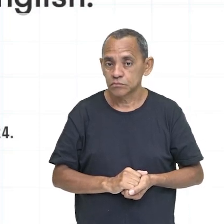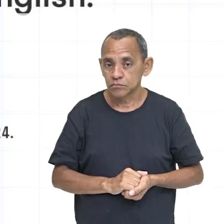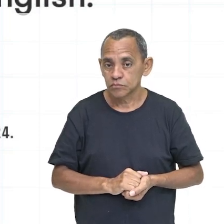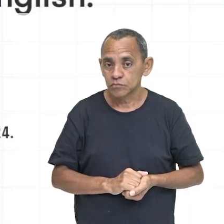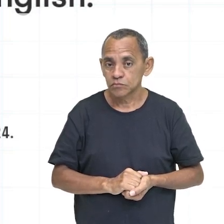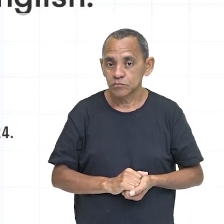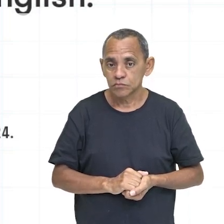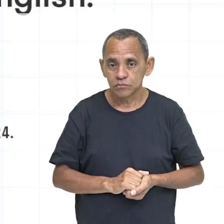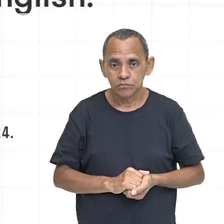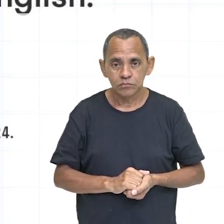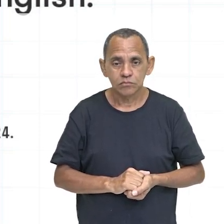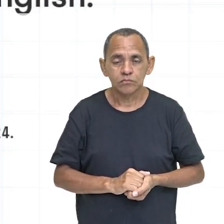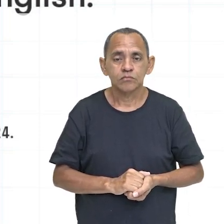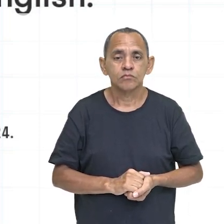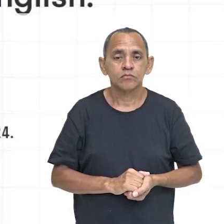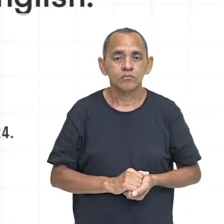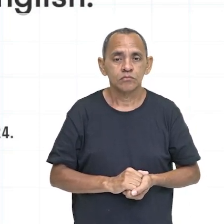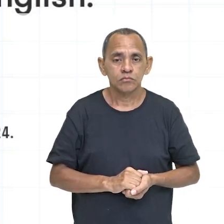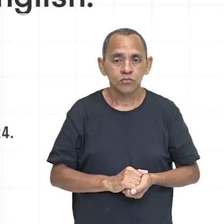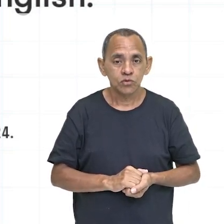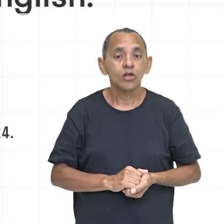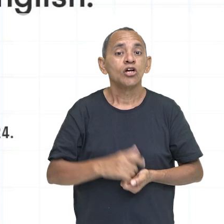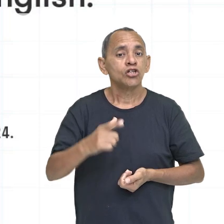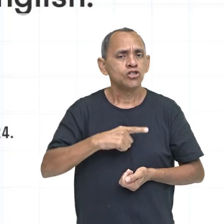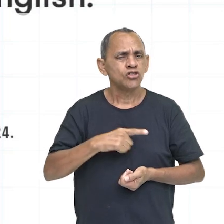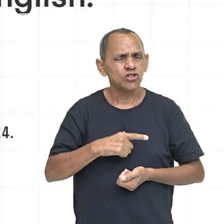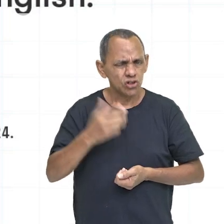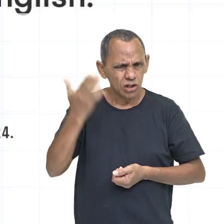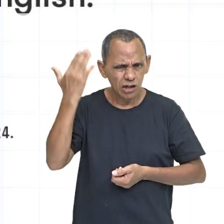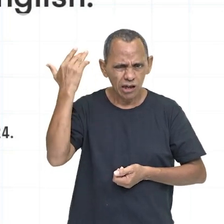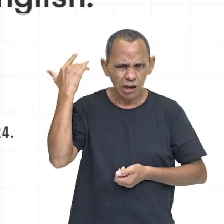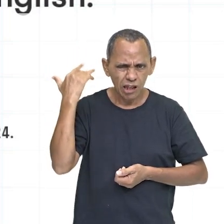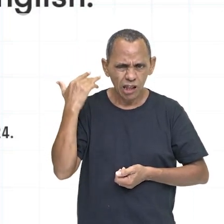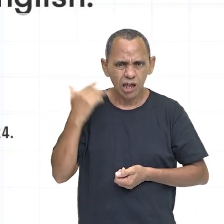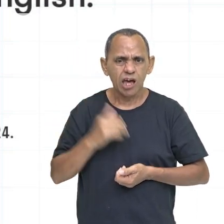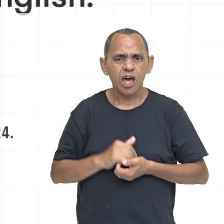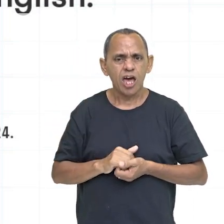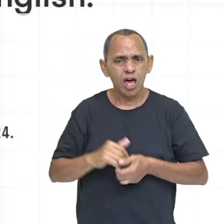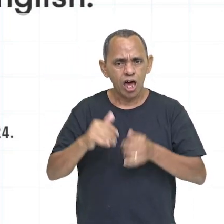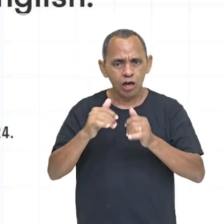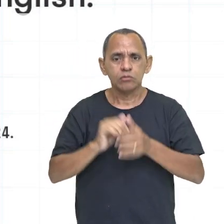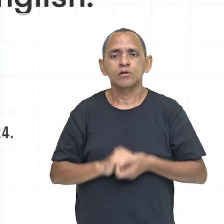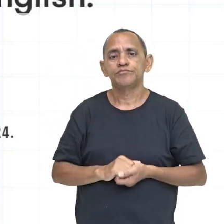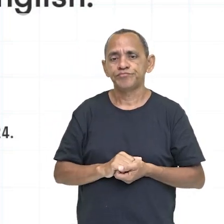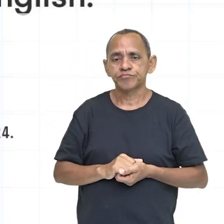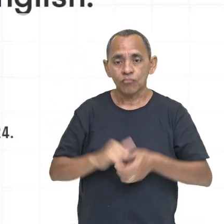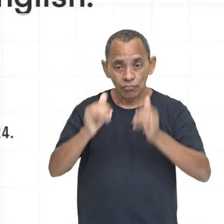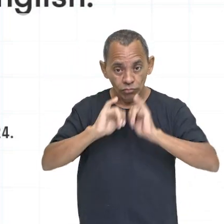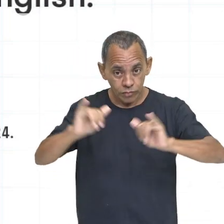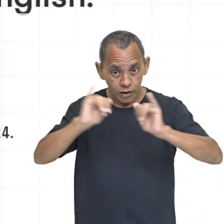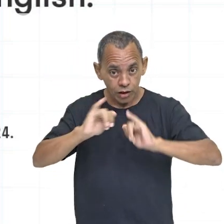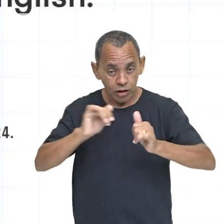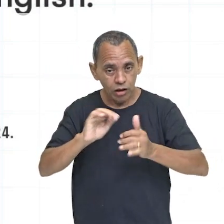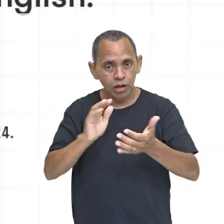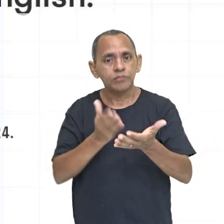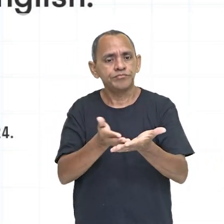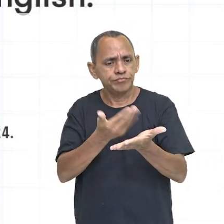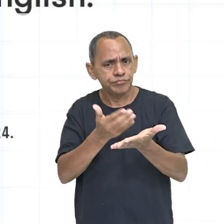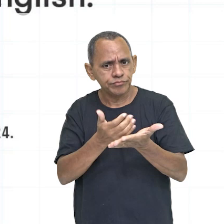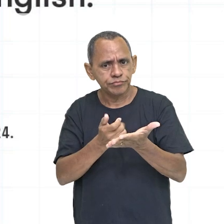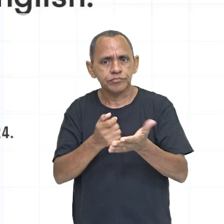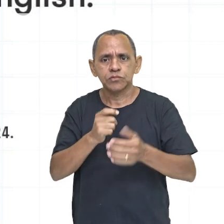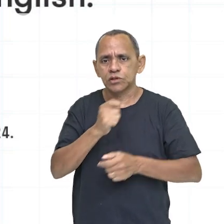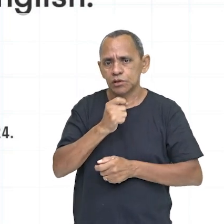que nós tínhamos newspaper and magazines? Que são jornais e revistas naquela época? Promoting literacy in English by